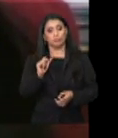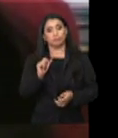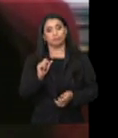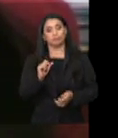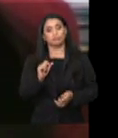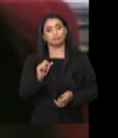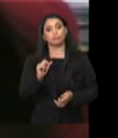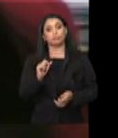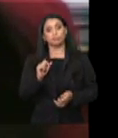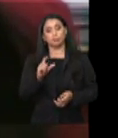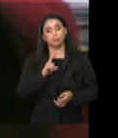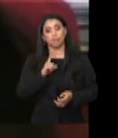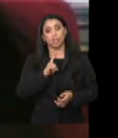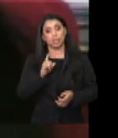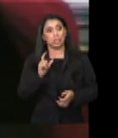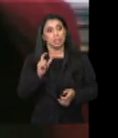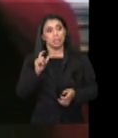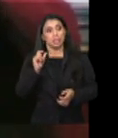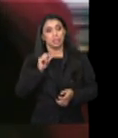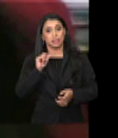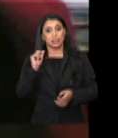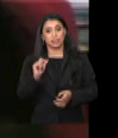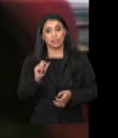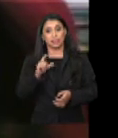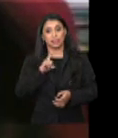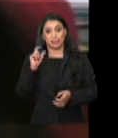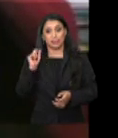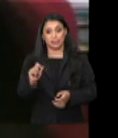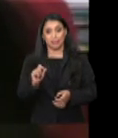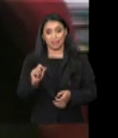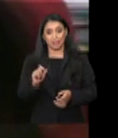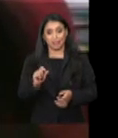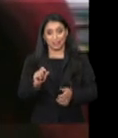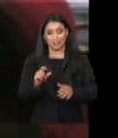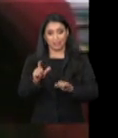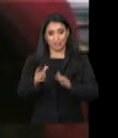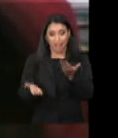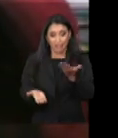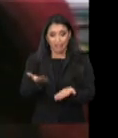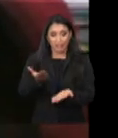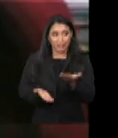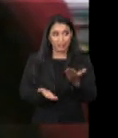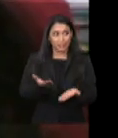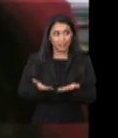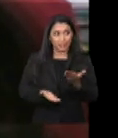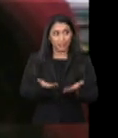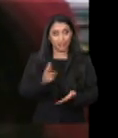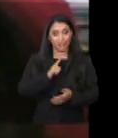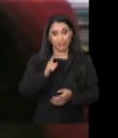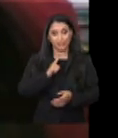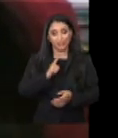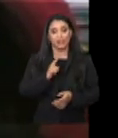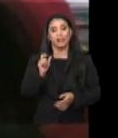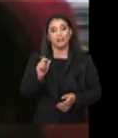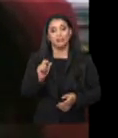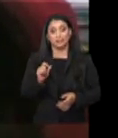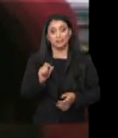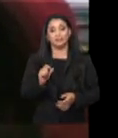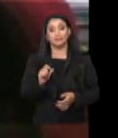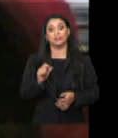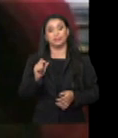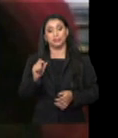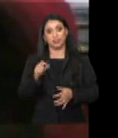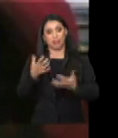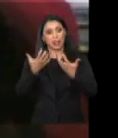a desresponsabilização de atuação do poder público que sob discurso de equilibrar as contas legitimo de longe da máquina